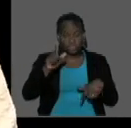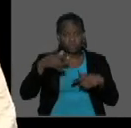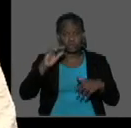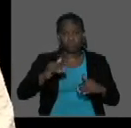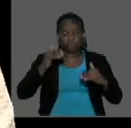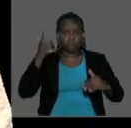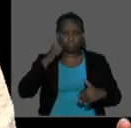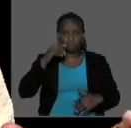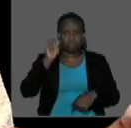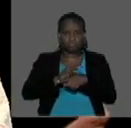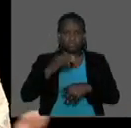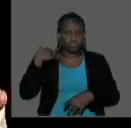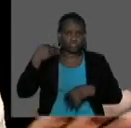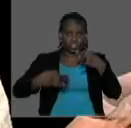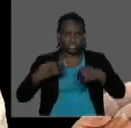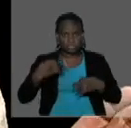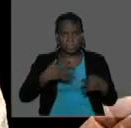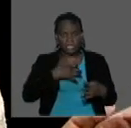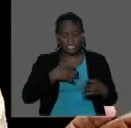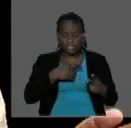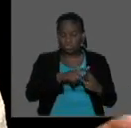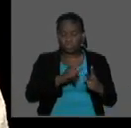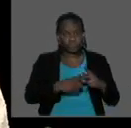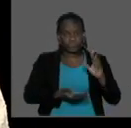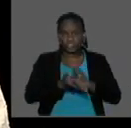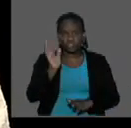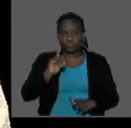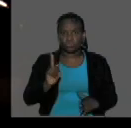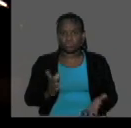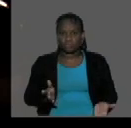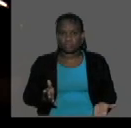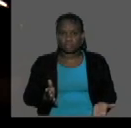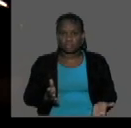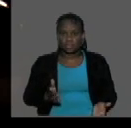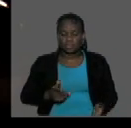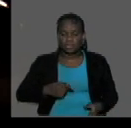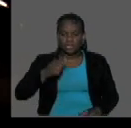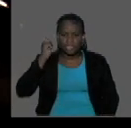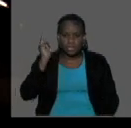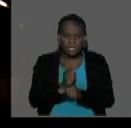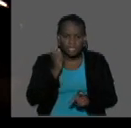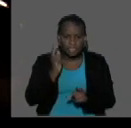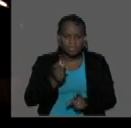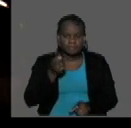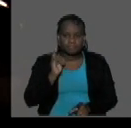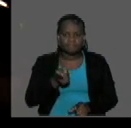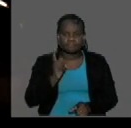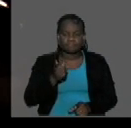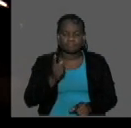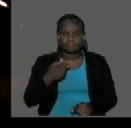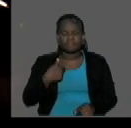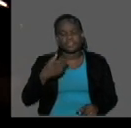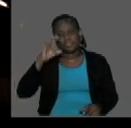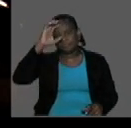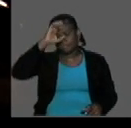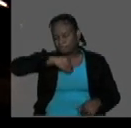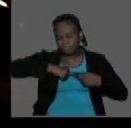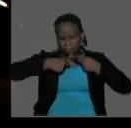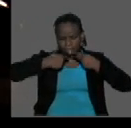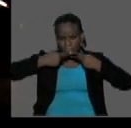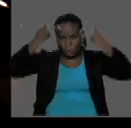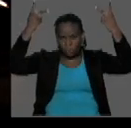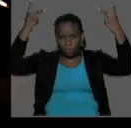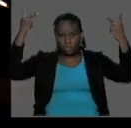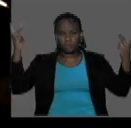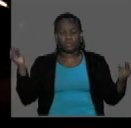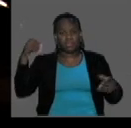na Bahia, que éramos negros, não viajamos. A partir dessa leitura eu descubro, e aí faço um maior